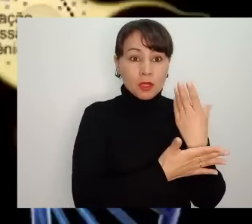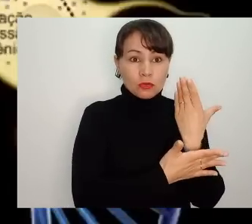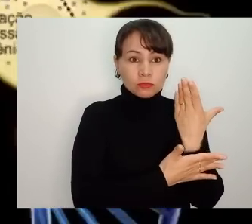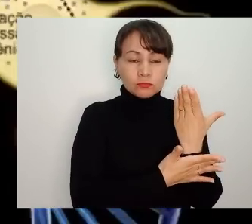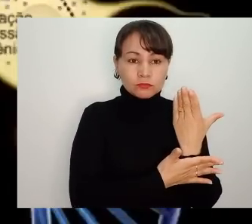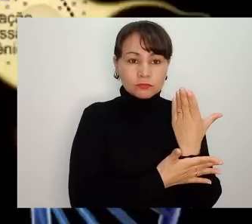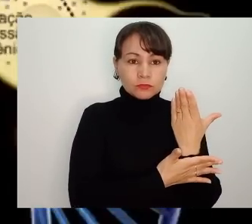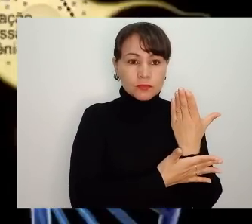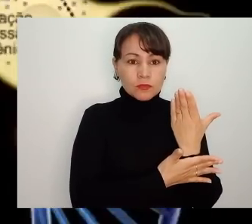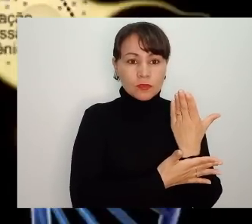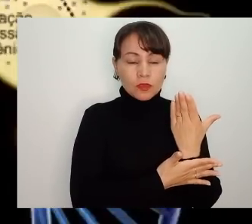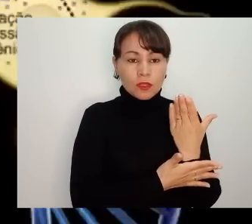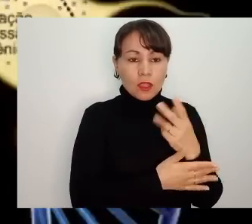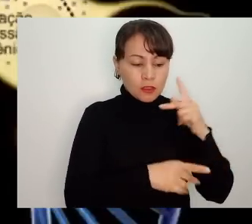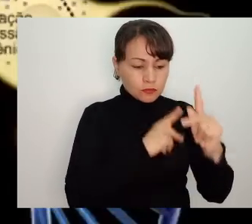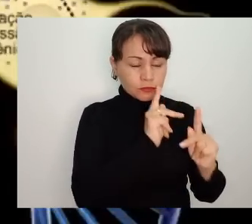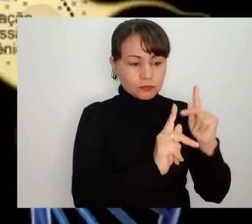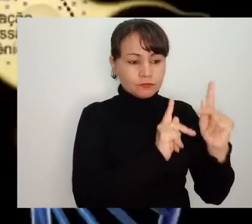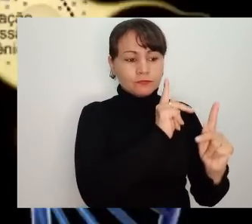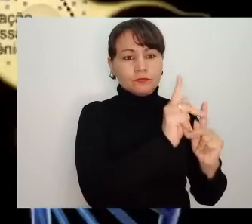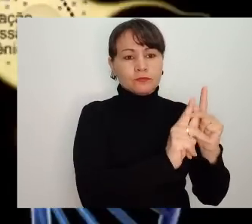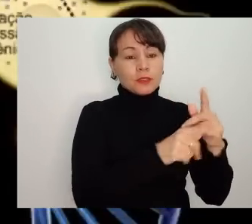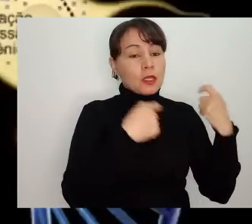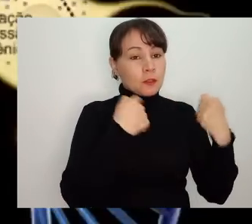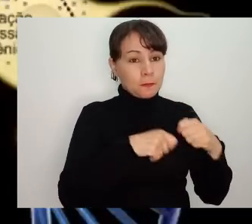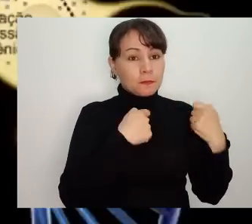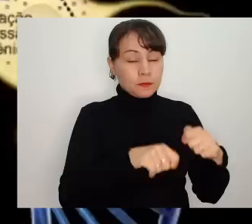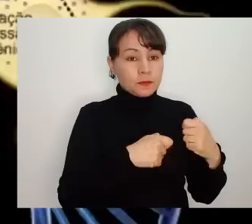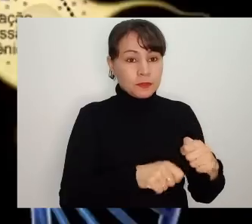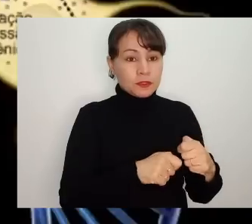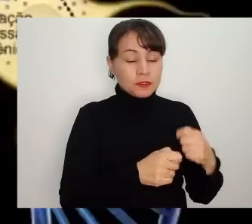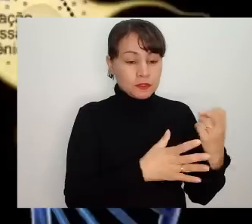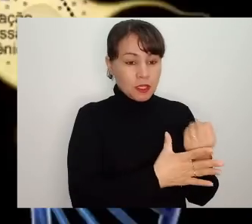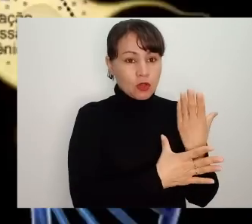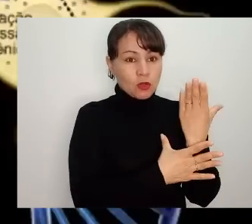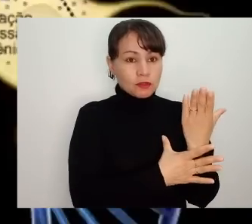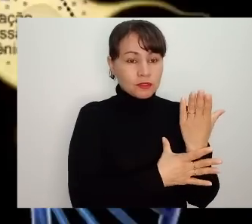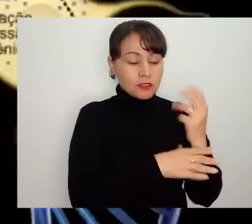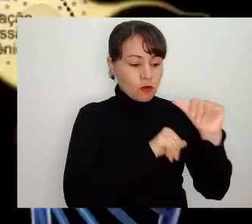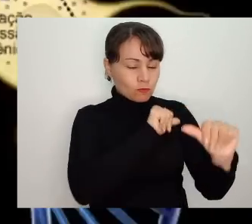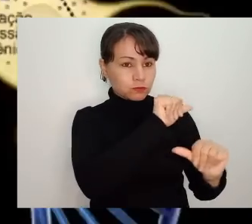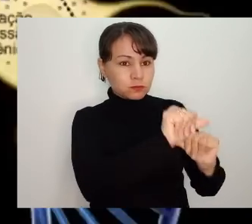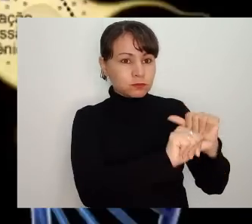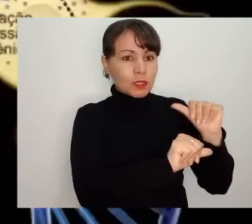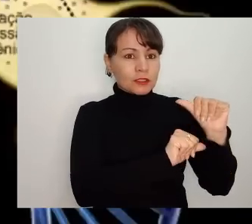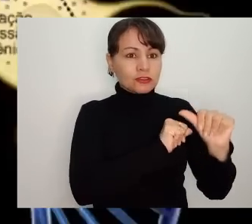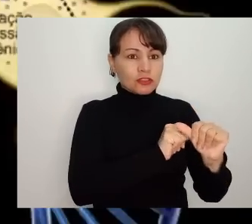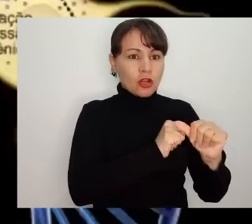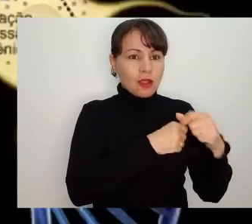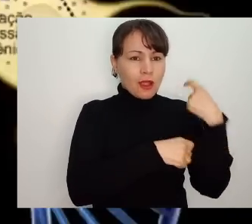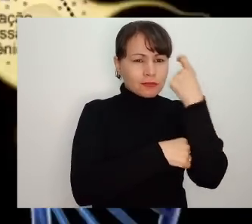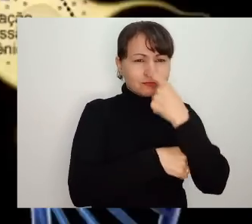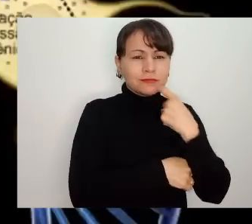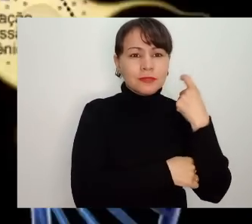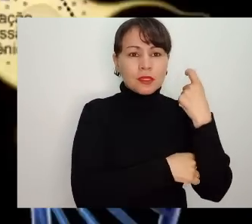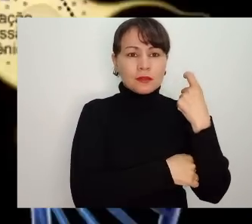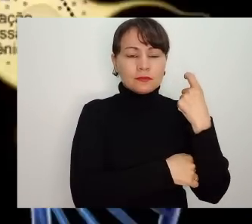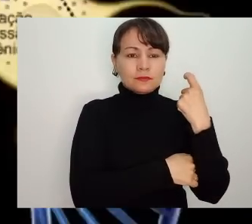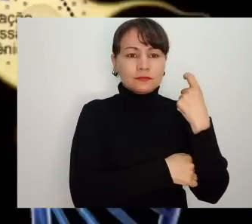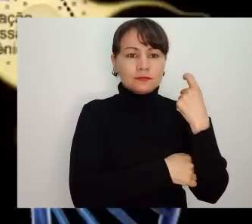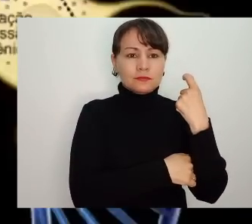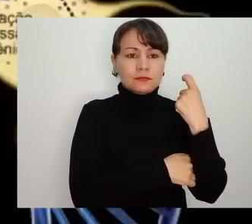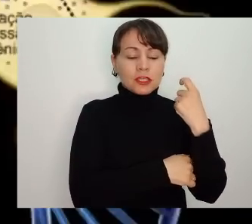para acontecer esse processamento, precisa ocorrer uma alteração na expressão